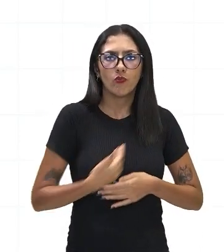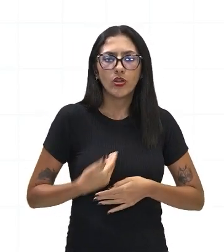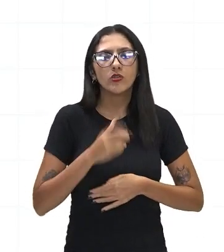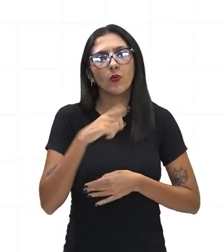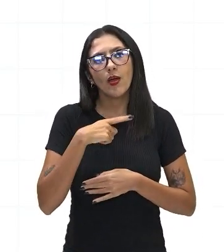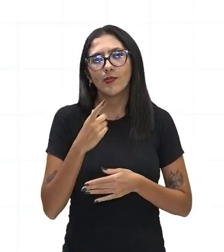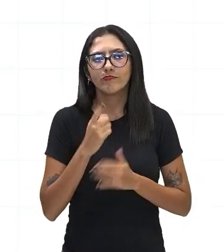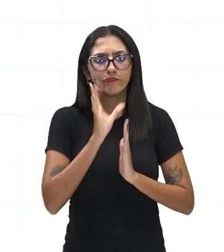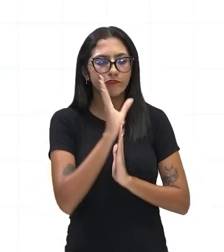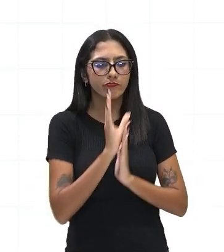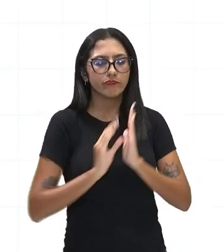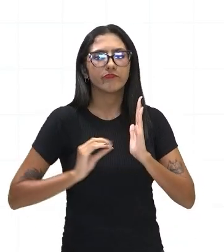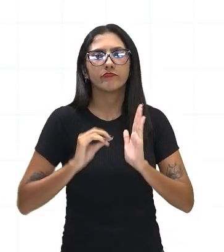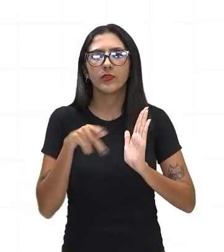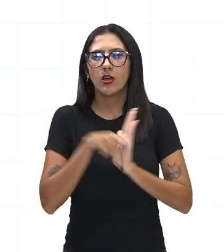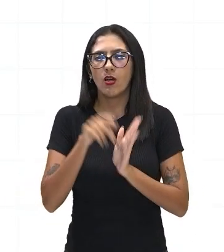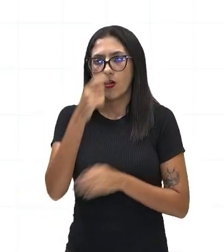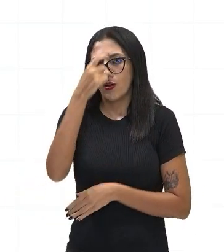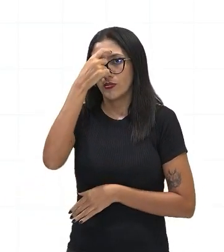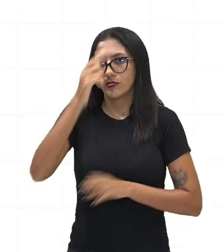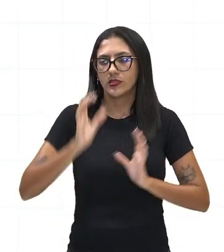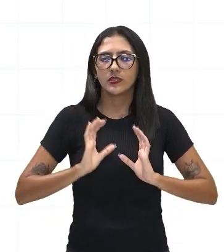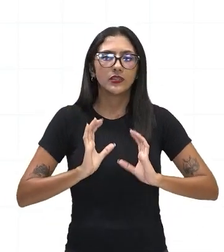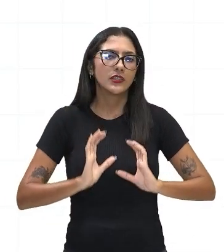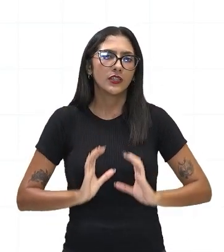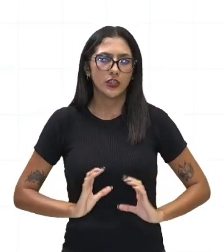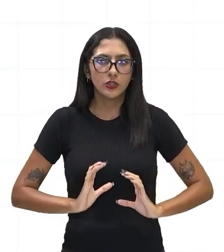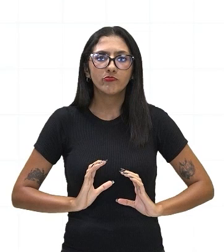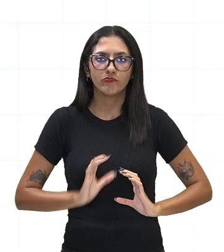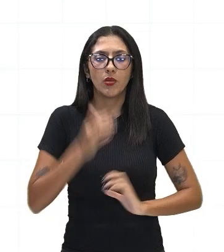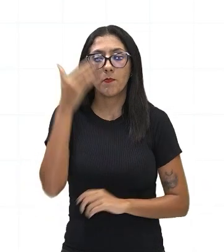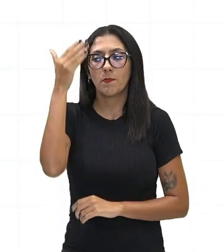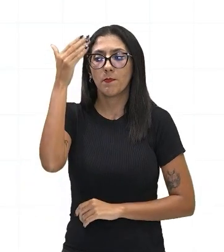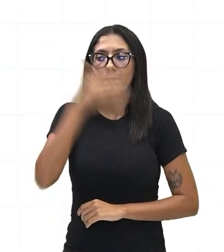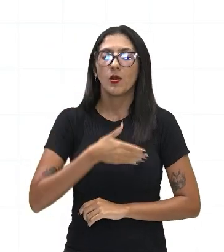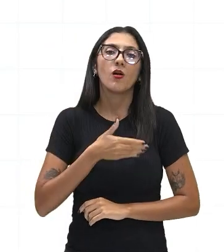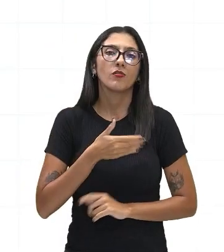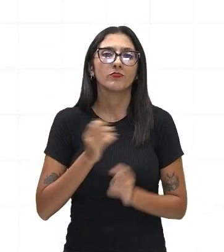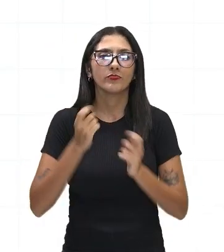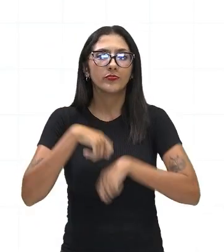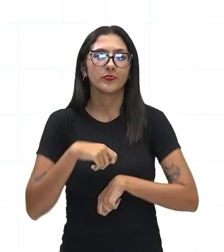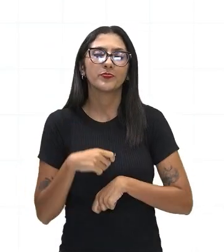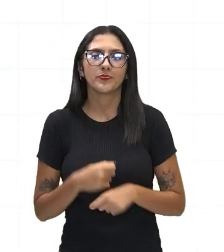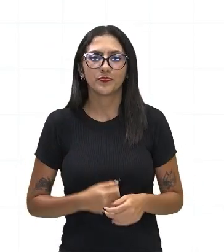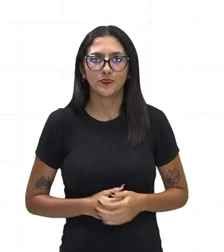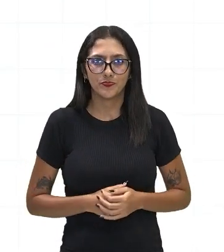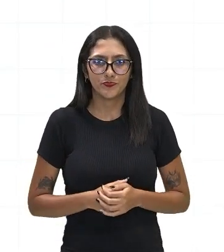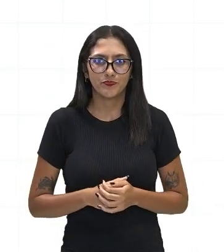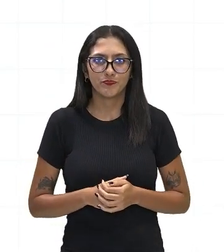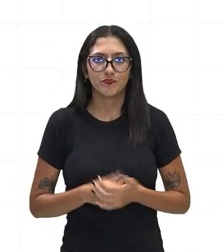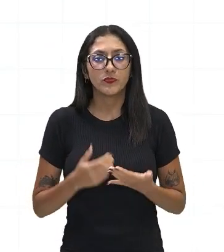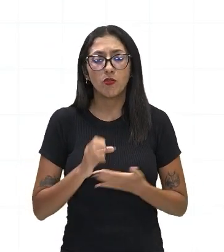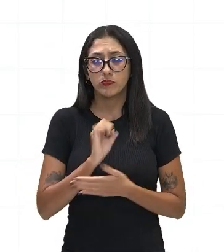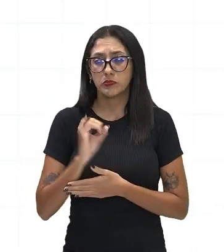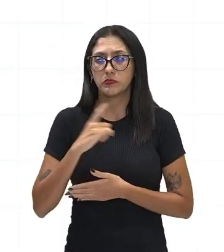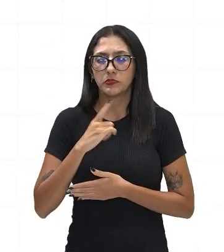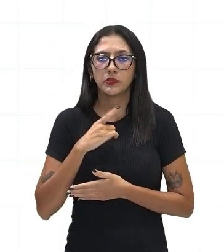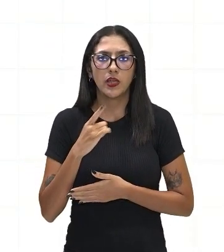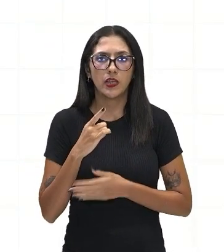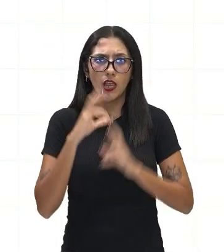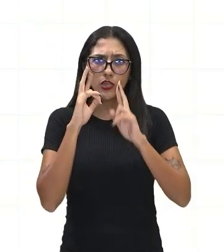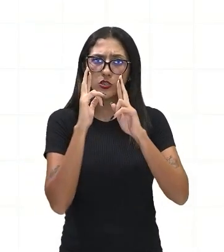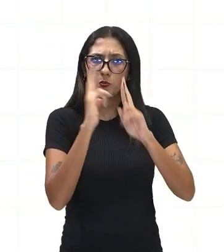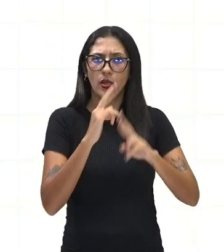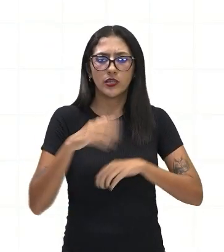exemplos de cidadania, são exemplos concretos de cidadania. Então, quando eu respeito o sinal